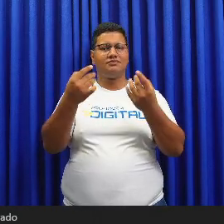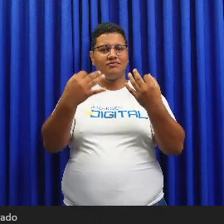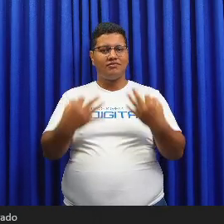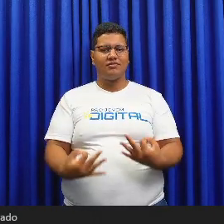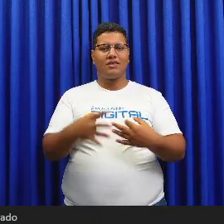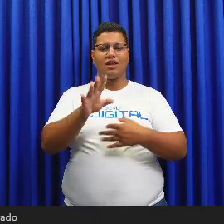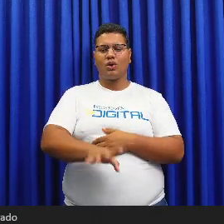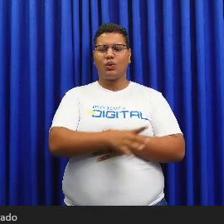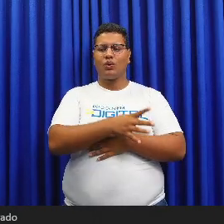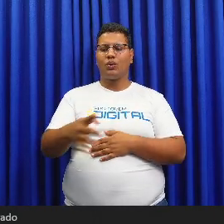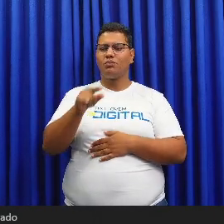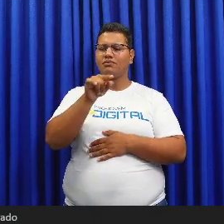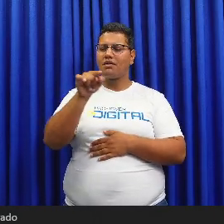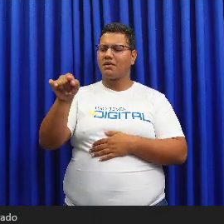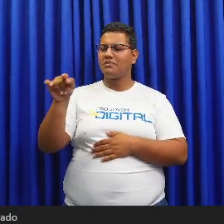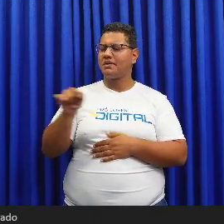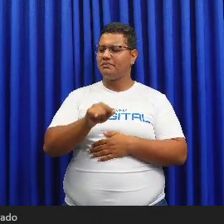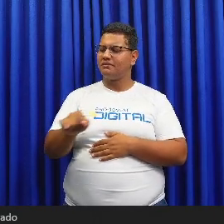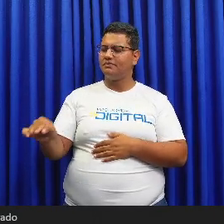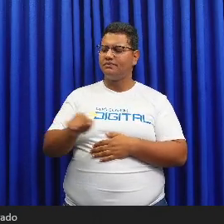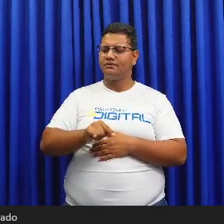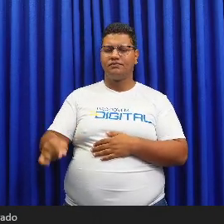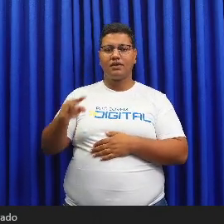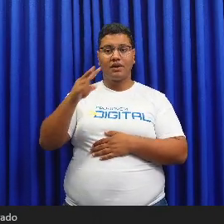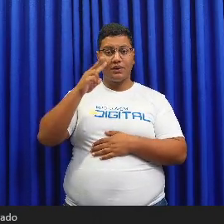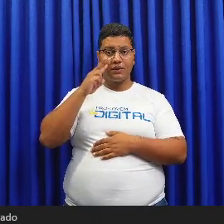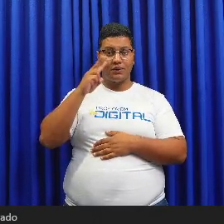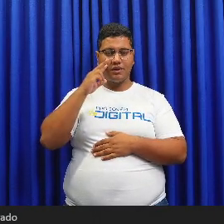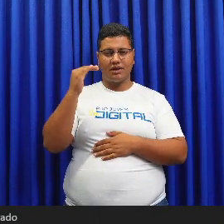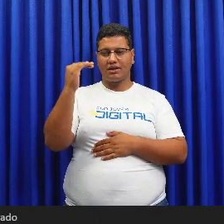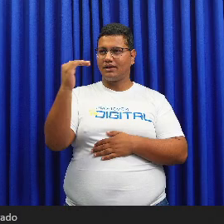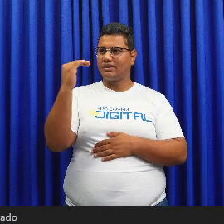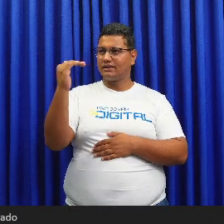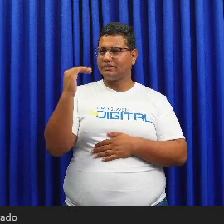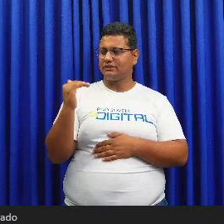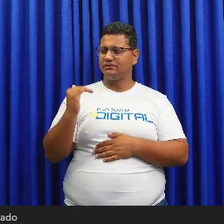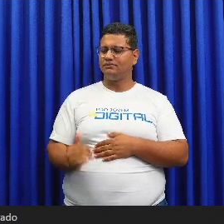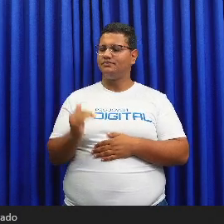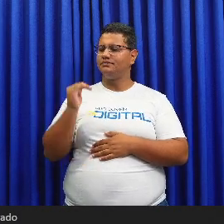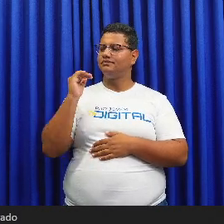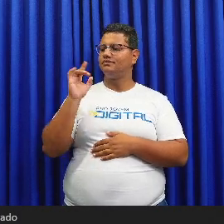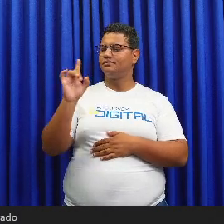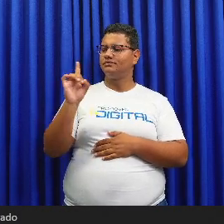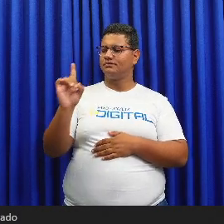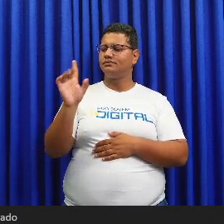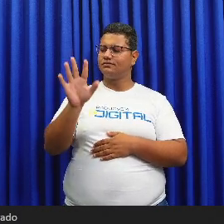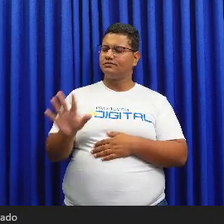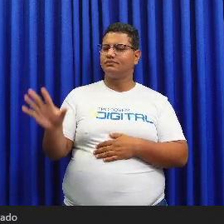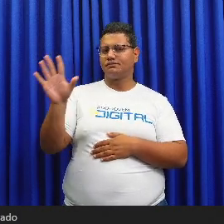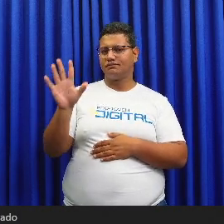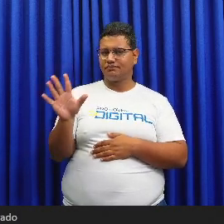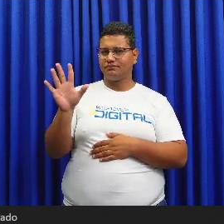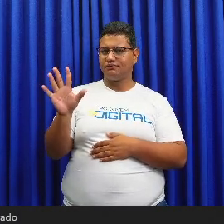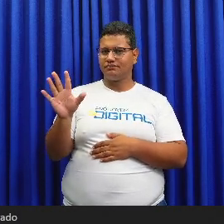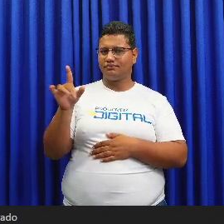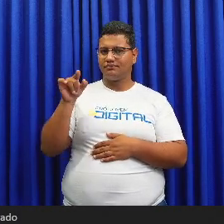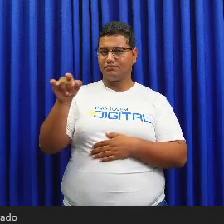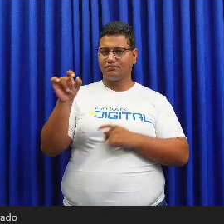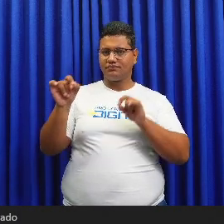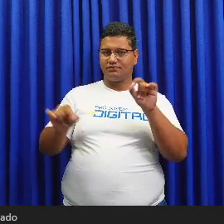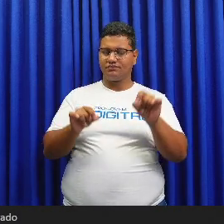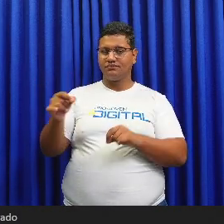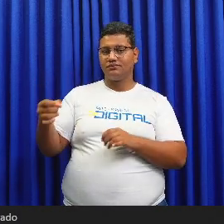a gente vem aqui, ó, segunda-feira, vamos aqui em cima, ó, no canto direito superior, você vai clicar